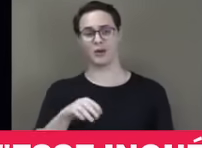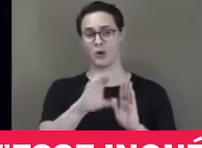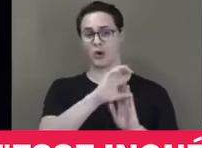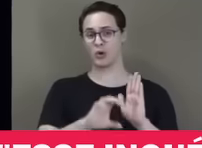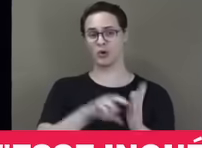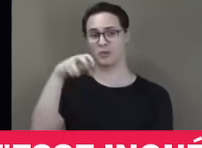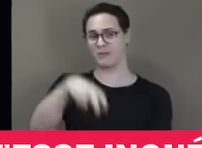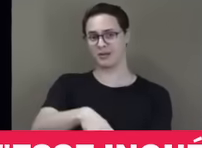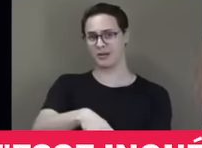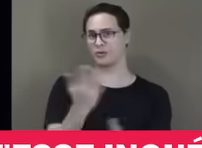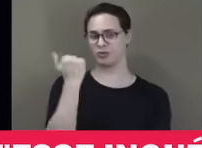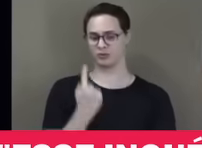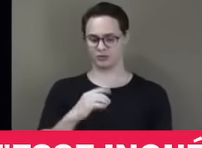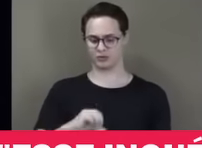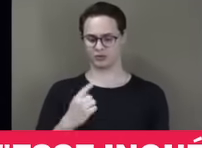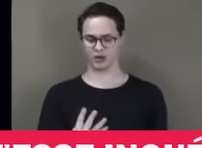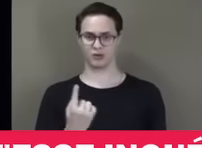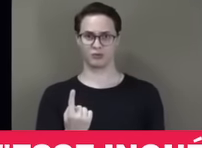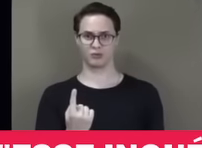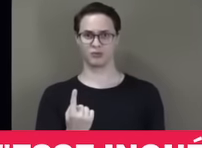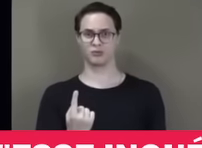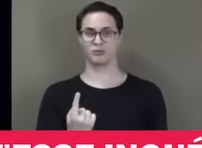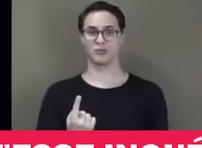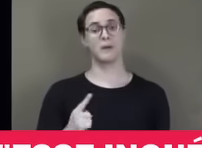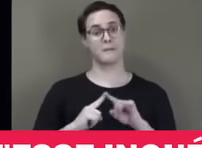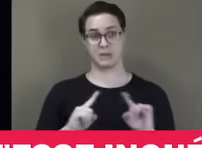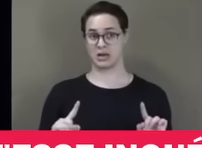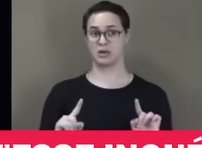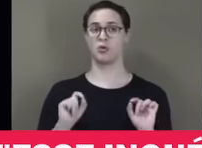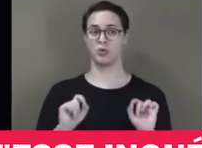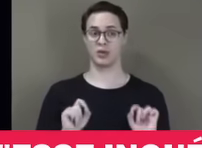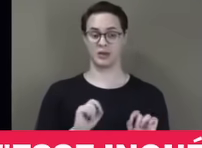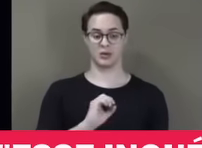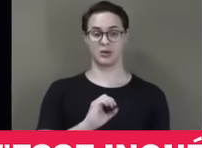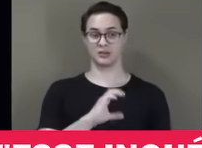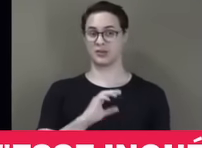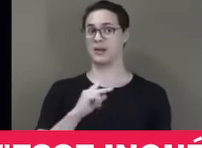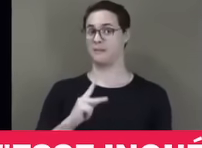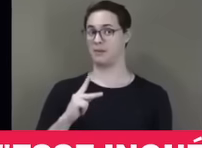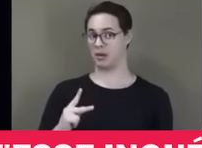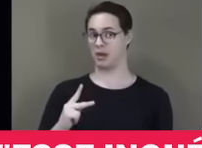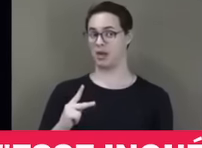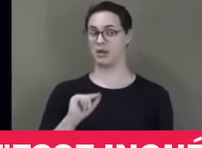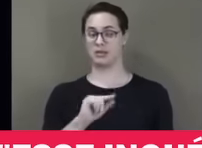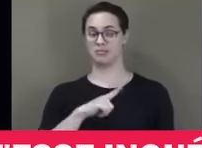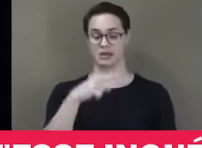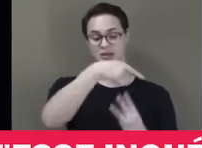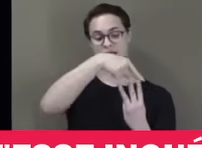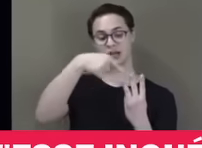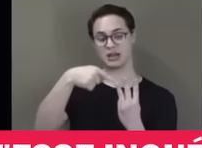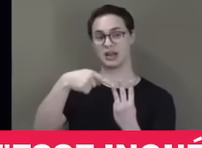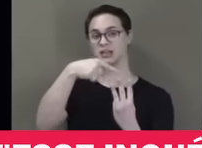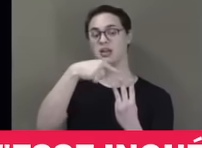o vigente, de 41, que o senhor pode propor a revisão. Mas neste Código de Processo Penal vigente, há 3 personagens